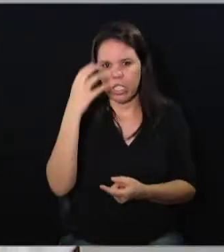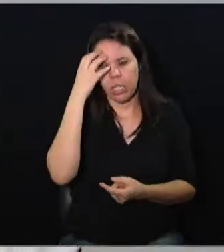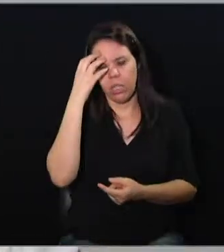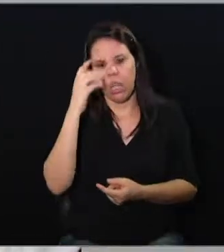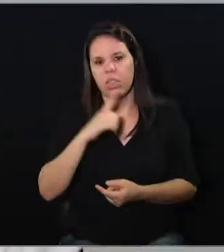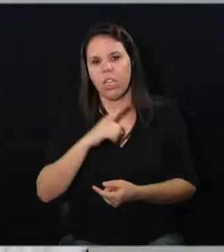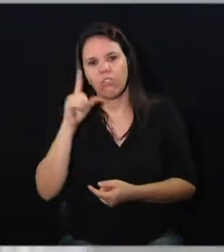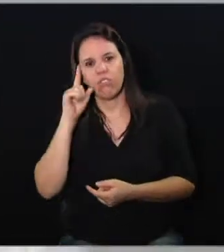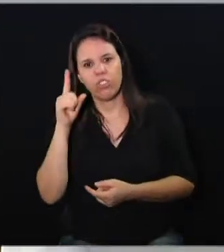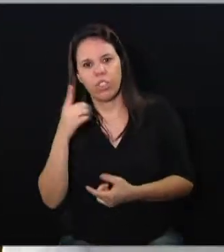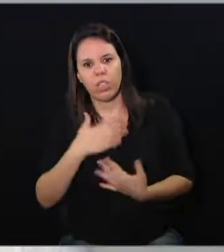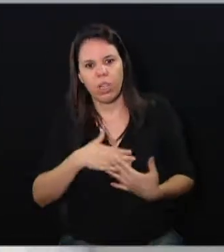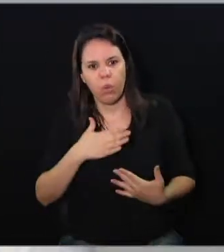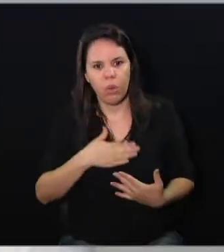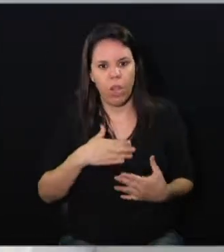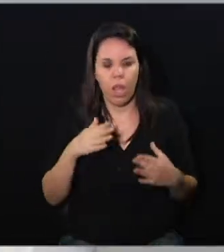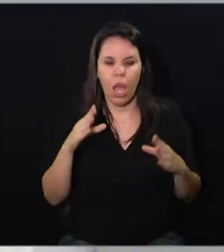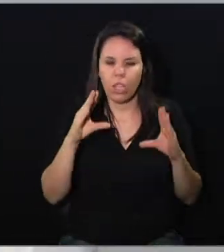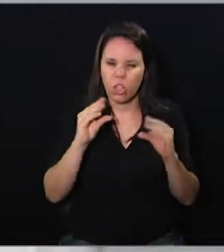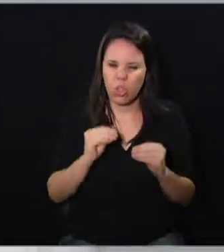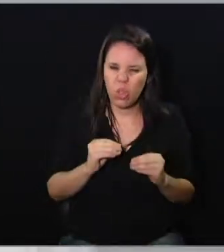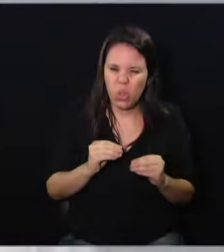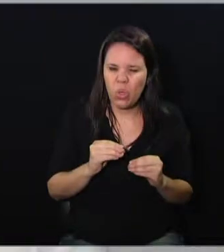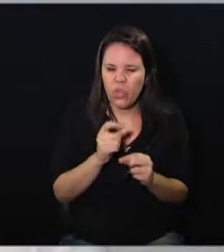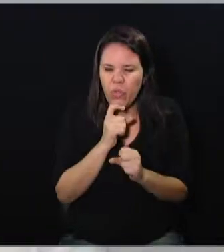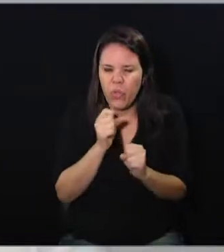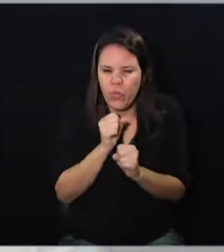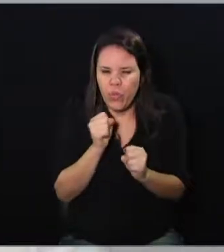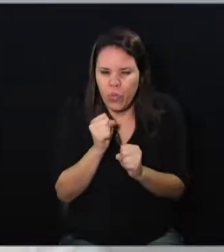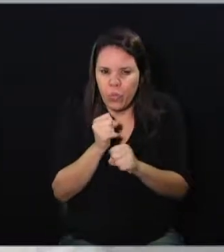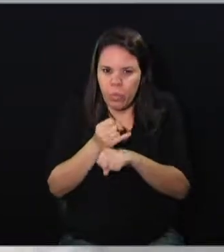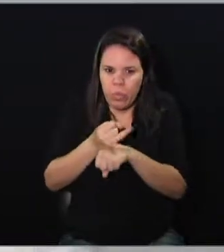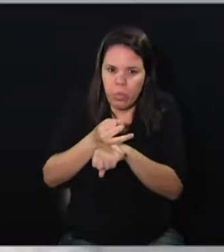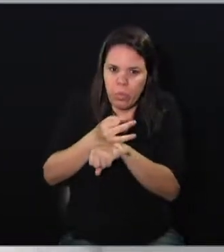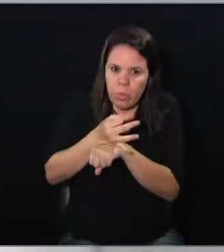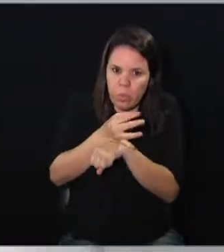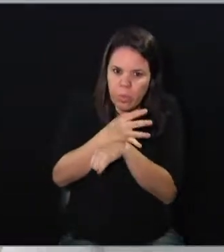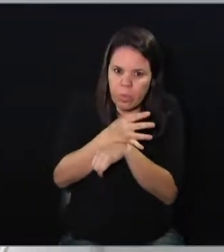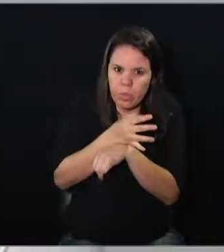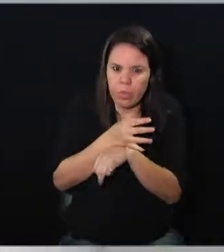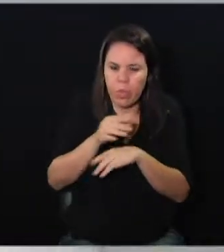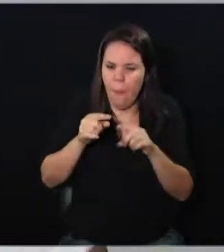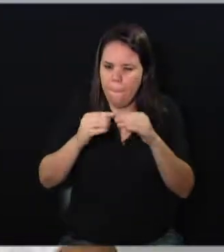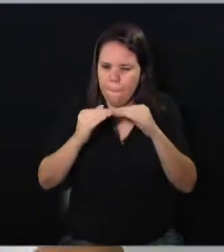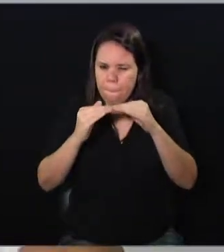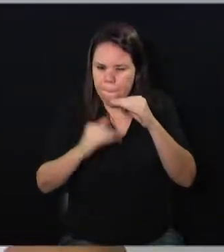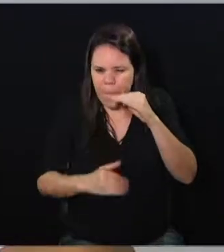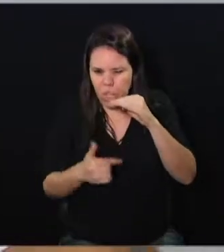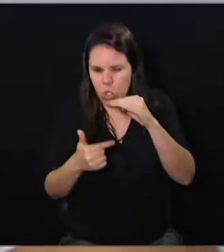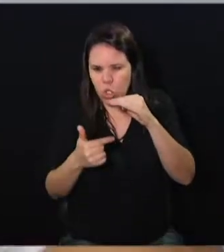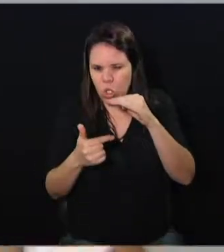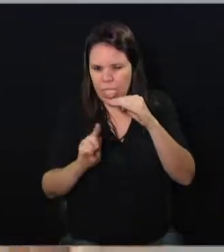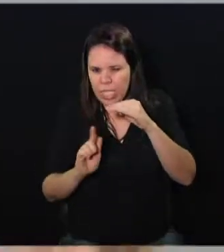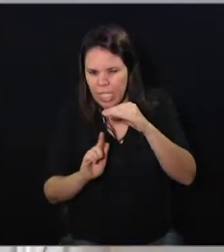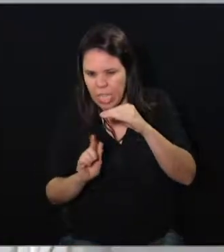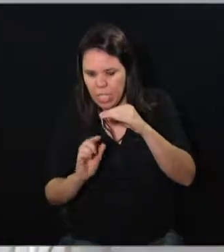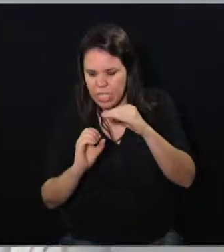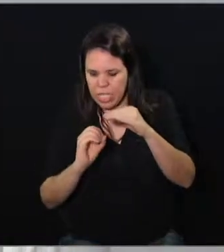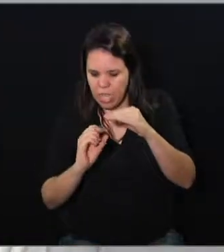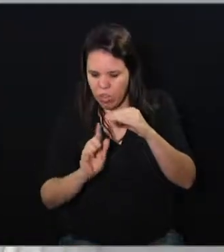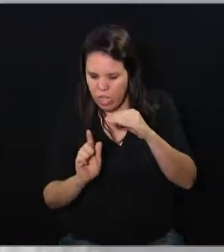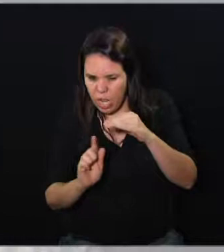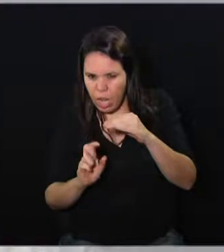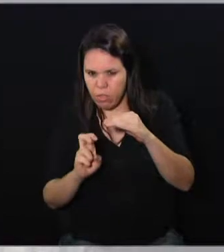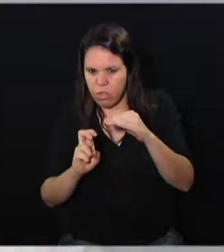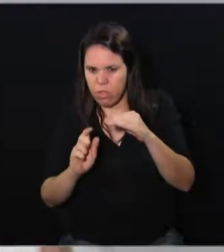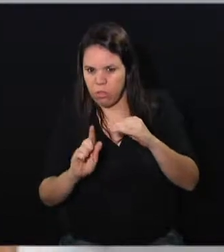dia tranquilo, à noite a temperatura cai. De madrugada nós alcançamos o patamar de menos 2 graus, 0 graus, 5